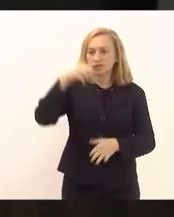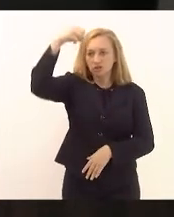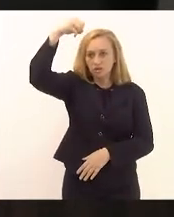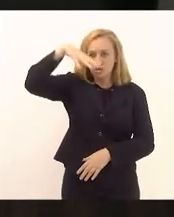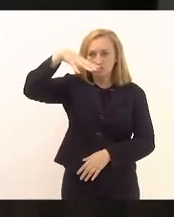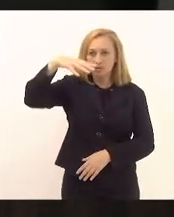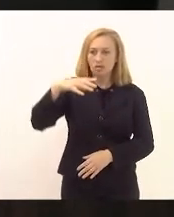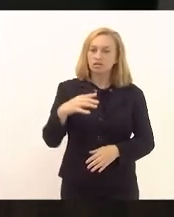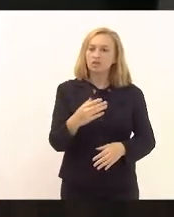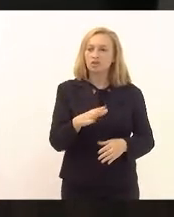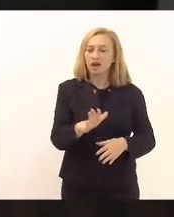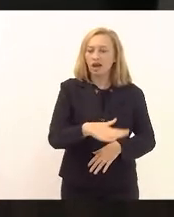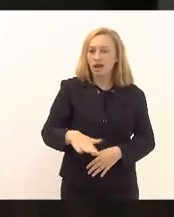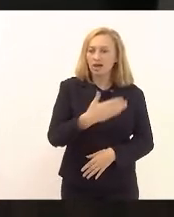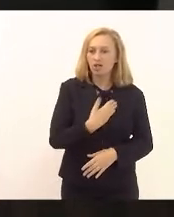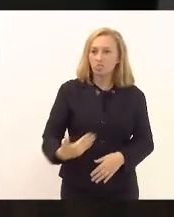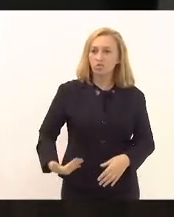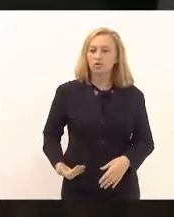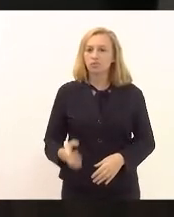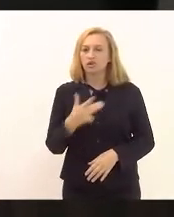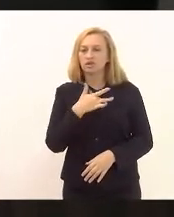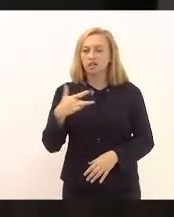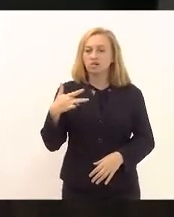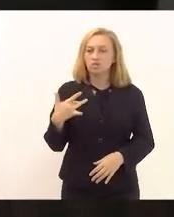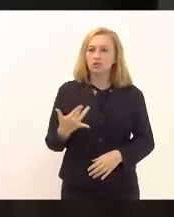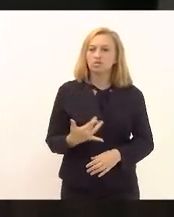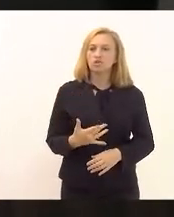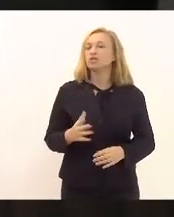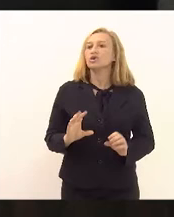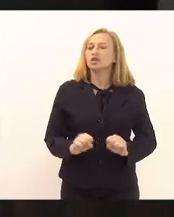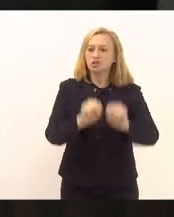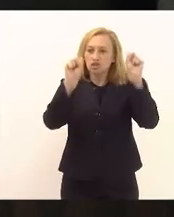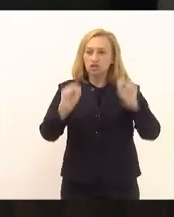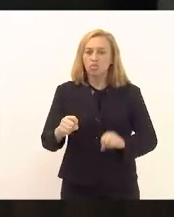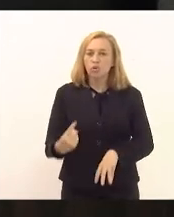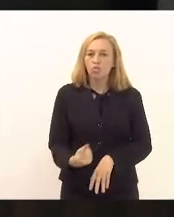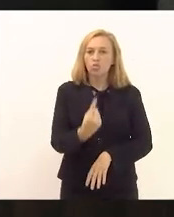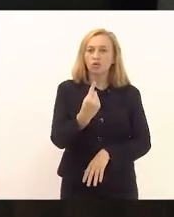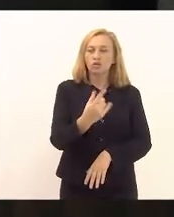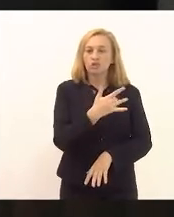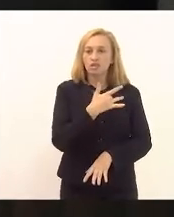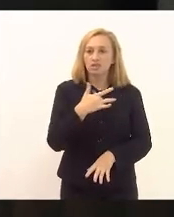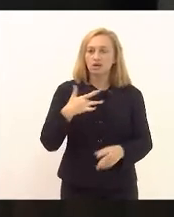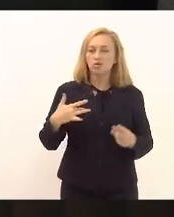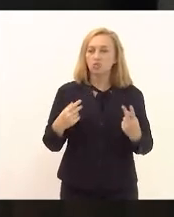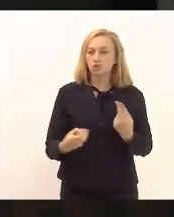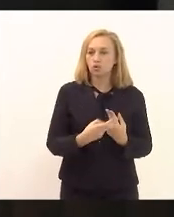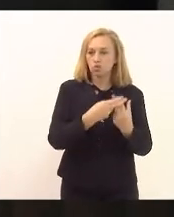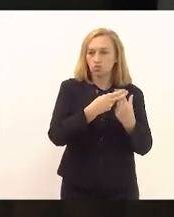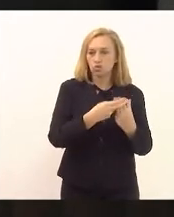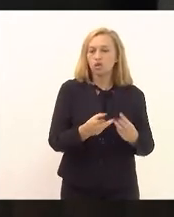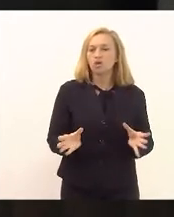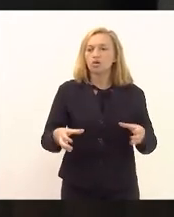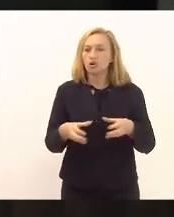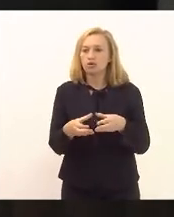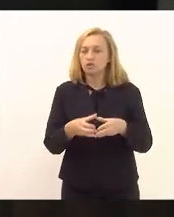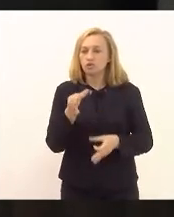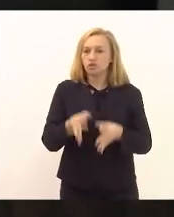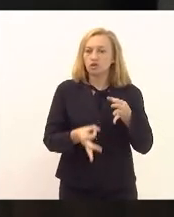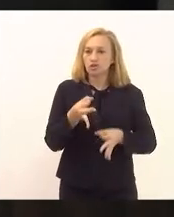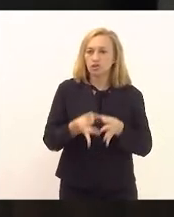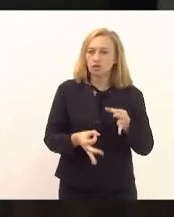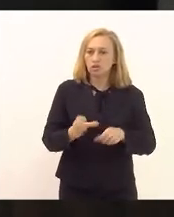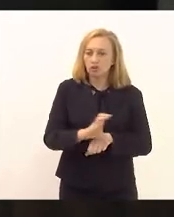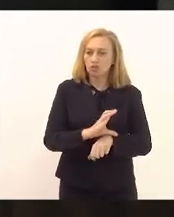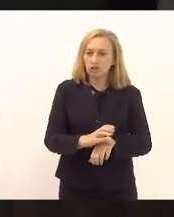de saúde do Estado do Rio de Janeiro, que integram a rede Sistema Único de Saúde, SUS. Pareceres da Comissão de Constituição e Justiça pela